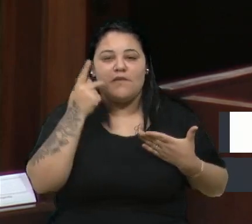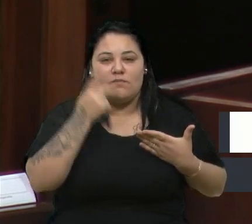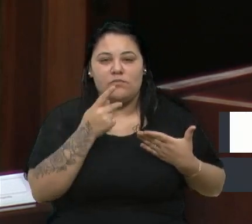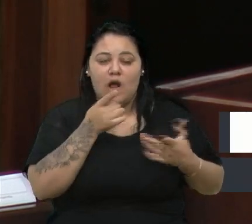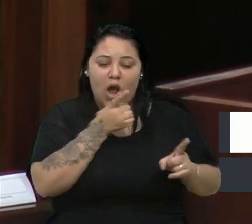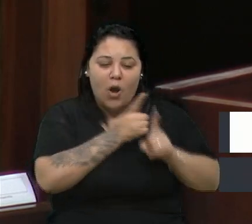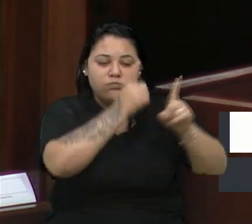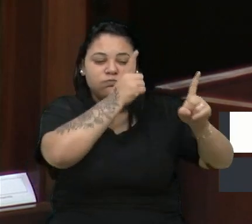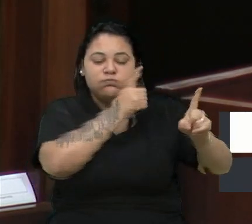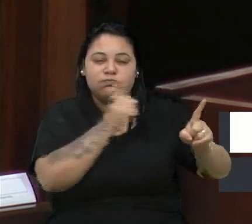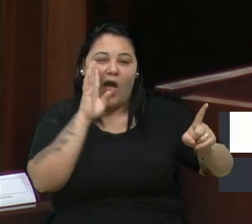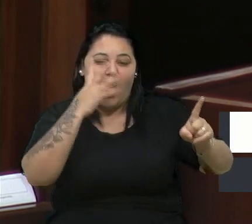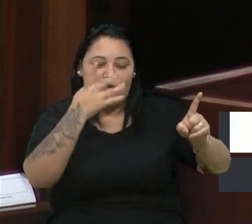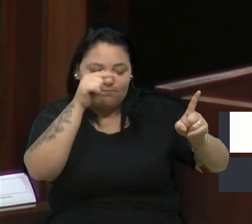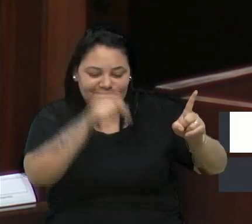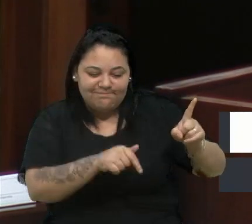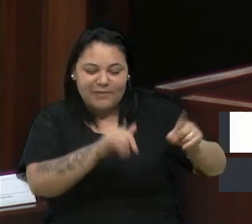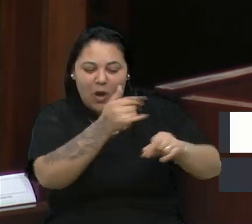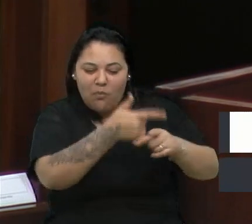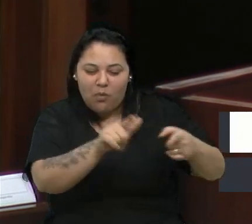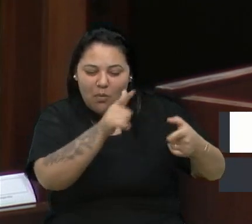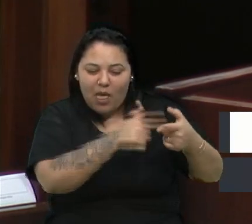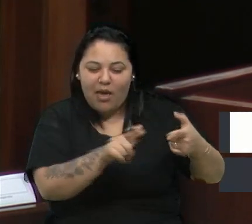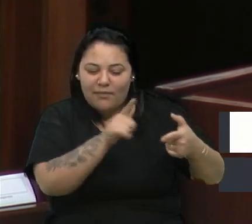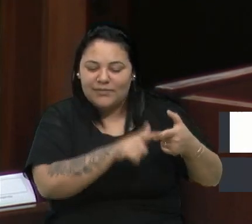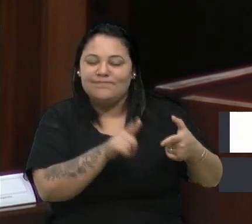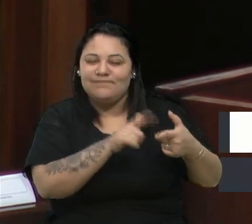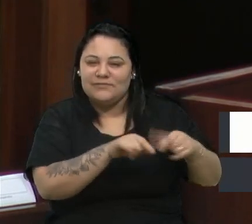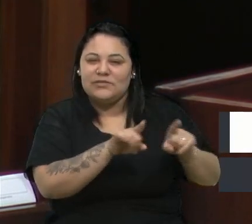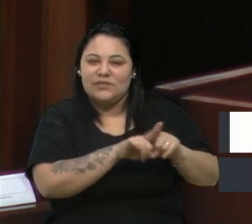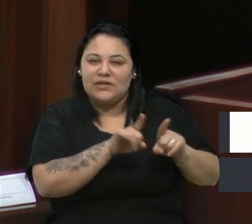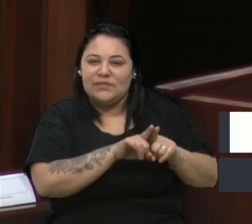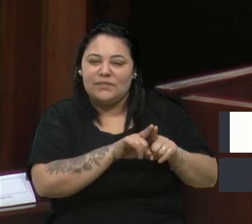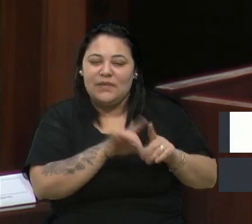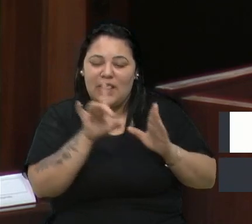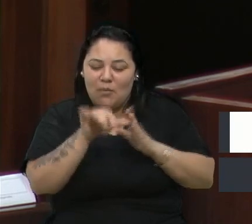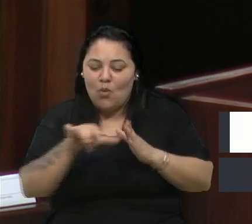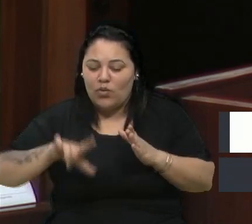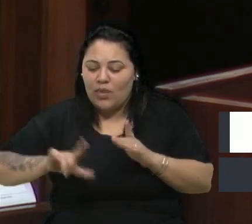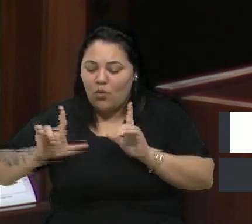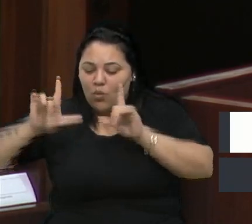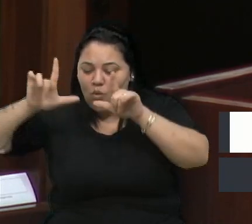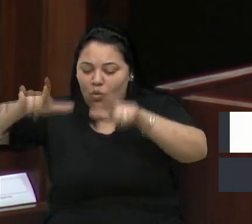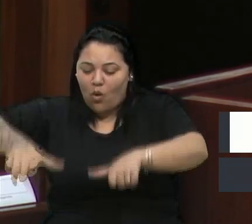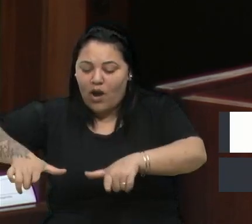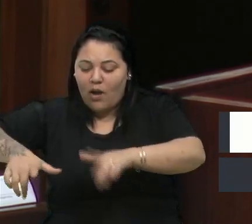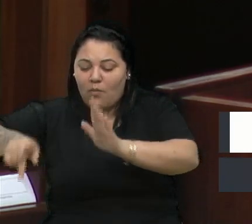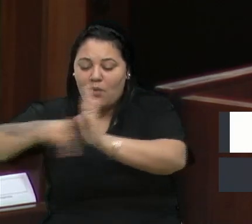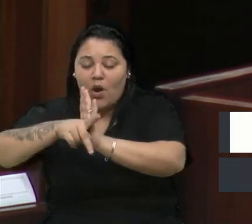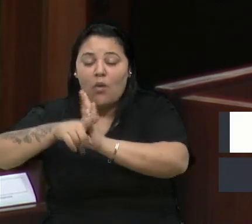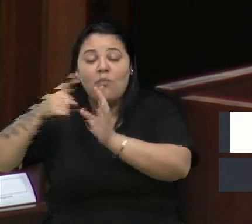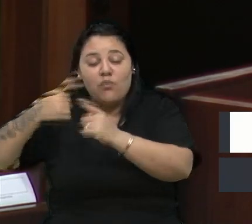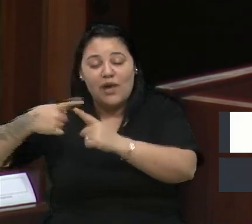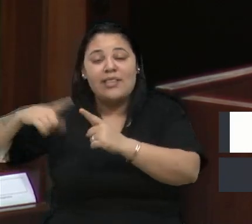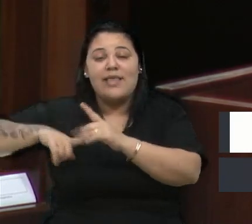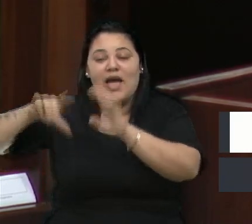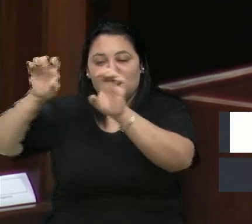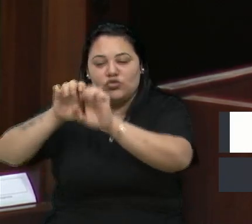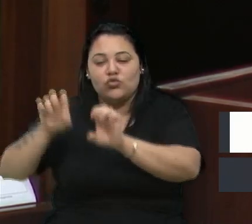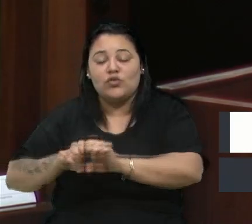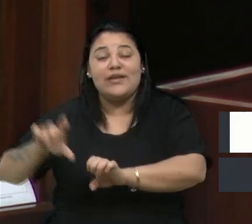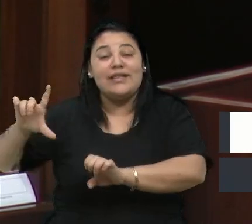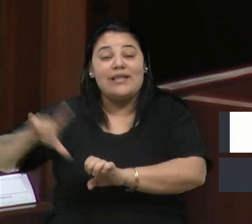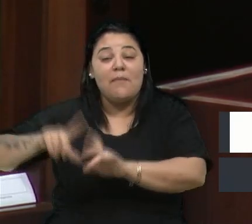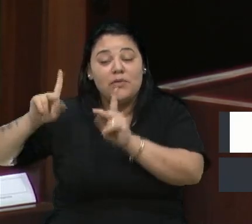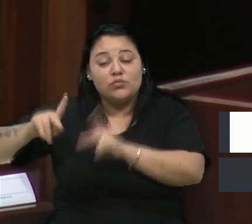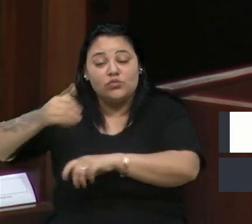solução, e essa solução passa para termos um local, termos estruturas e pessoas